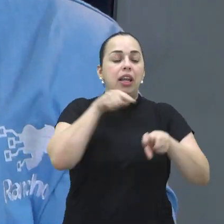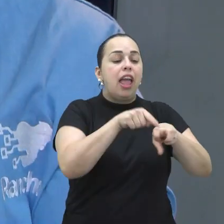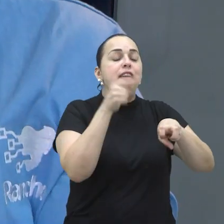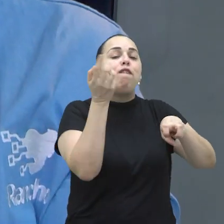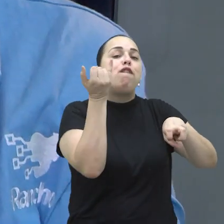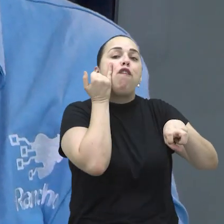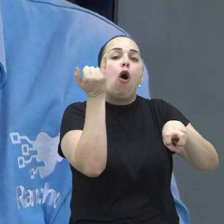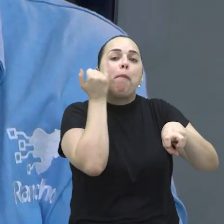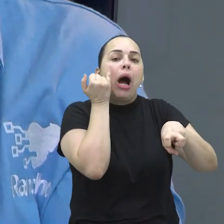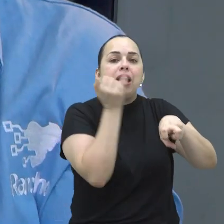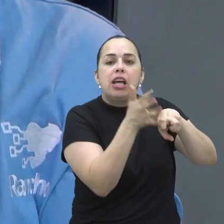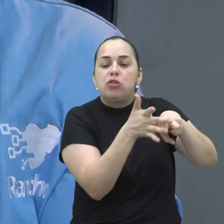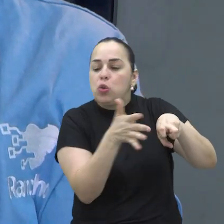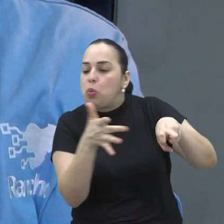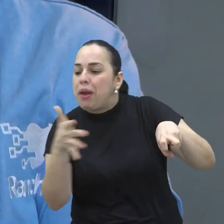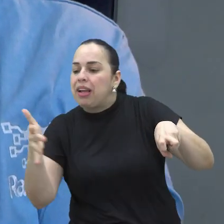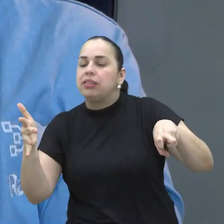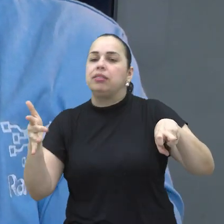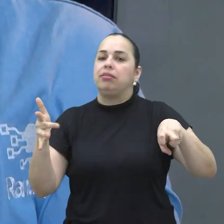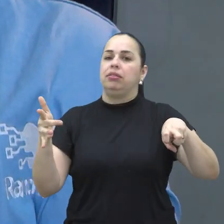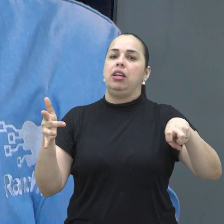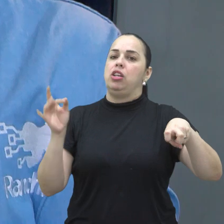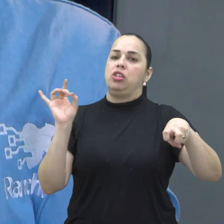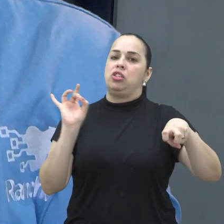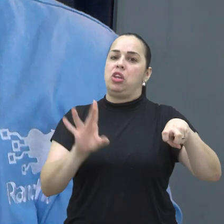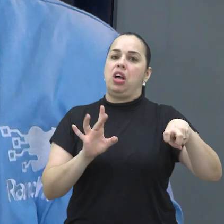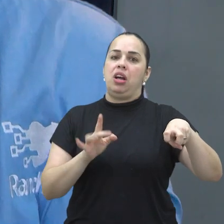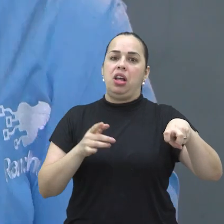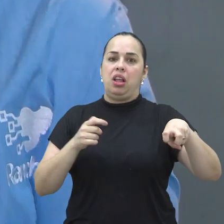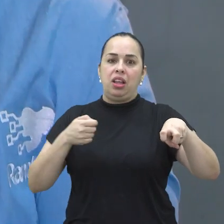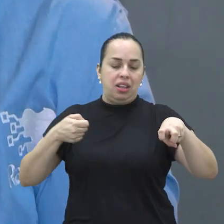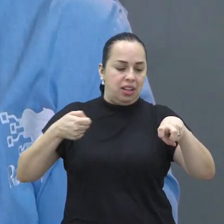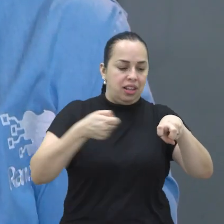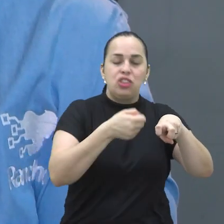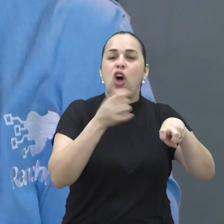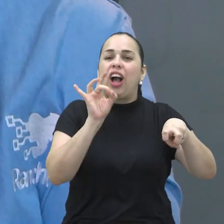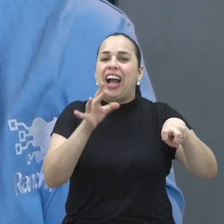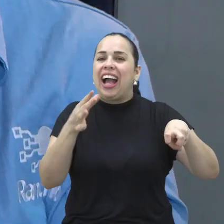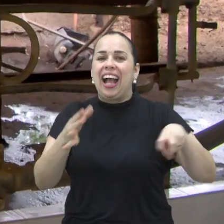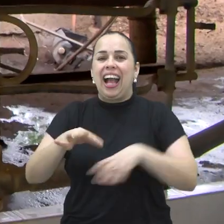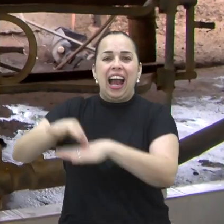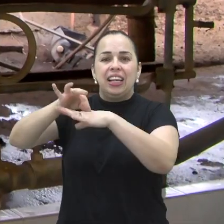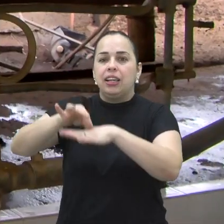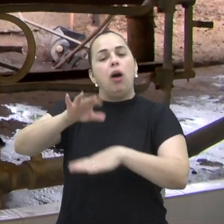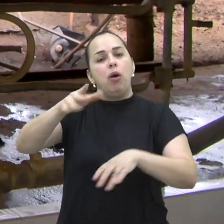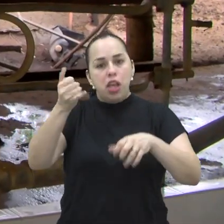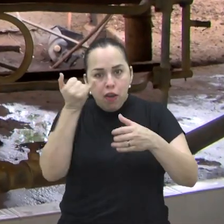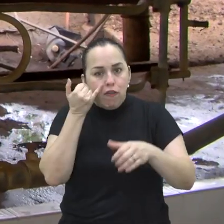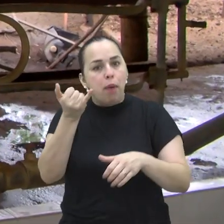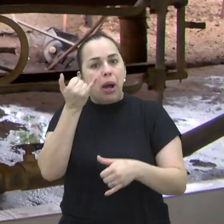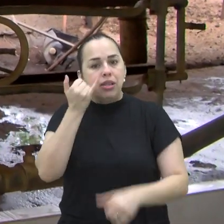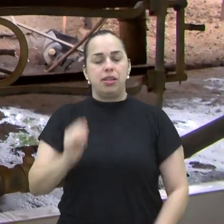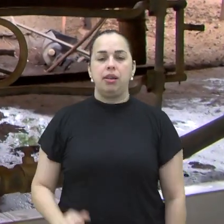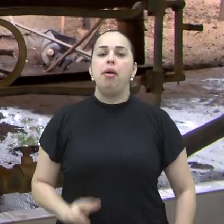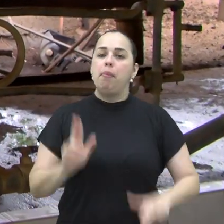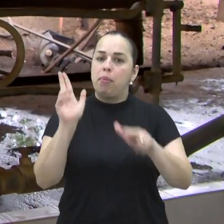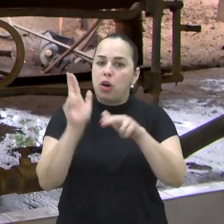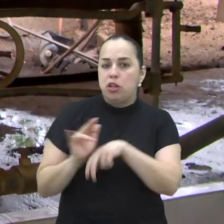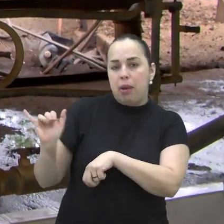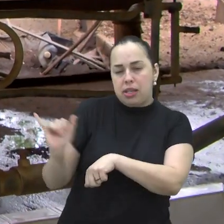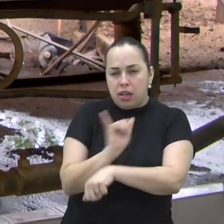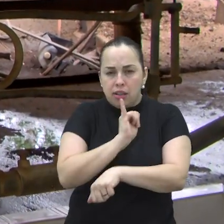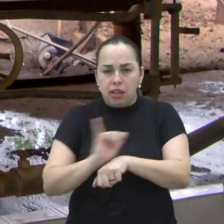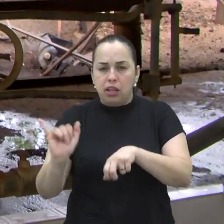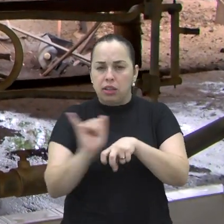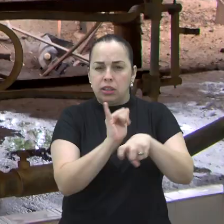entregue dados sobre o animal, não só a carne. A busca de alternativas menos